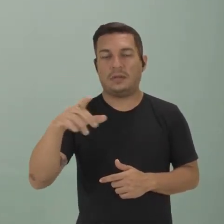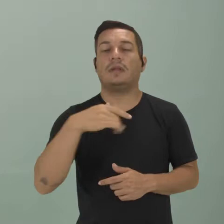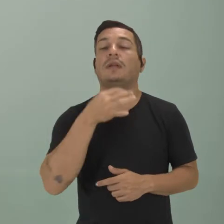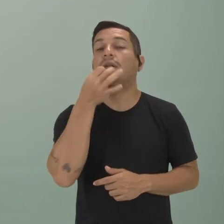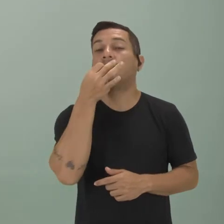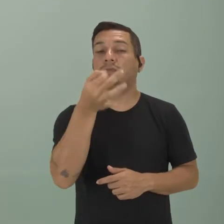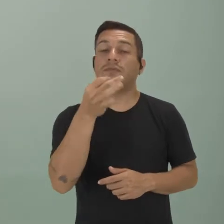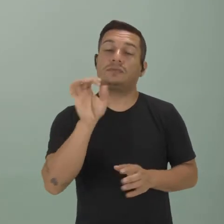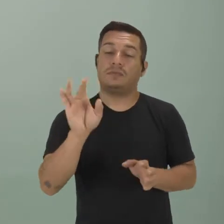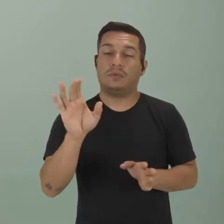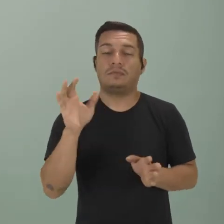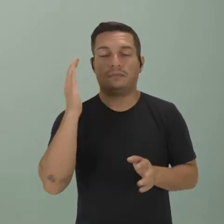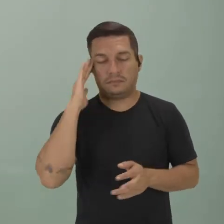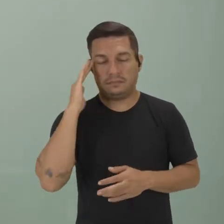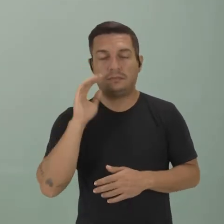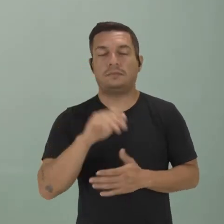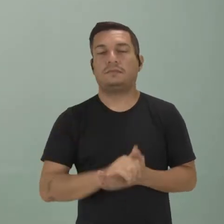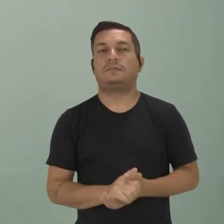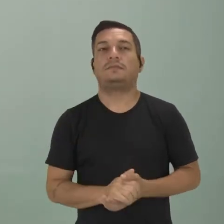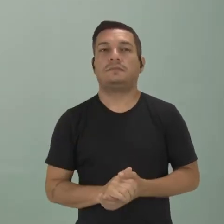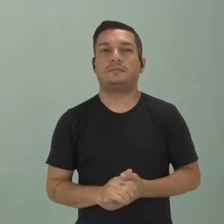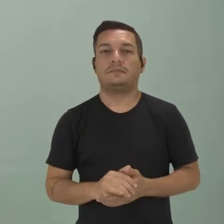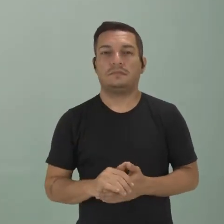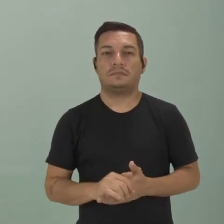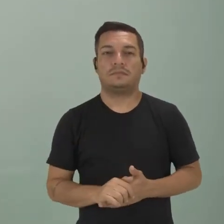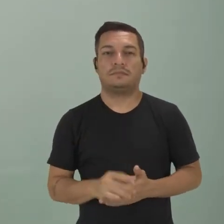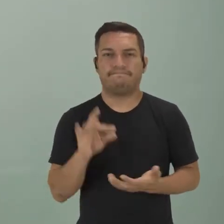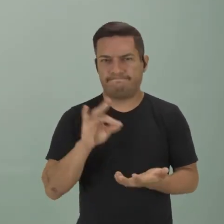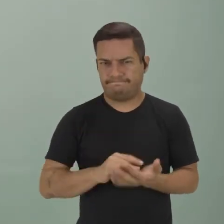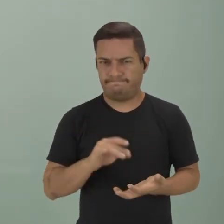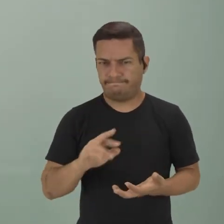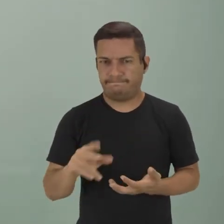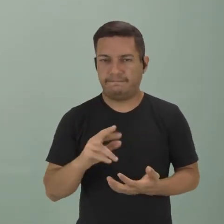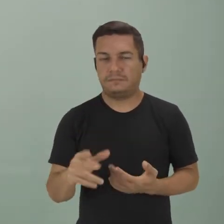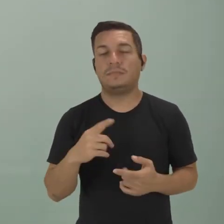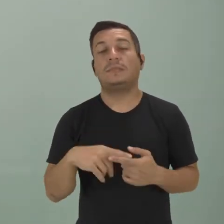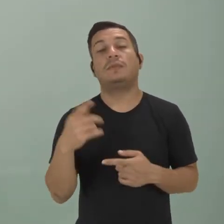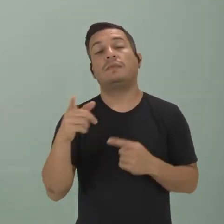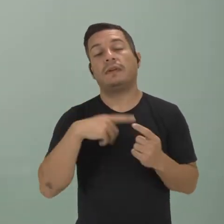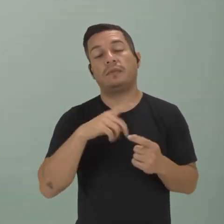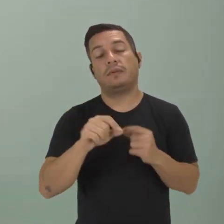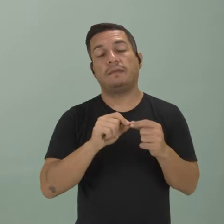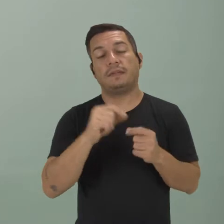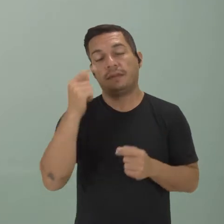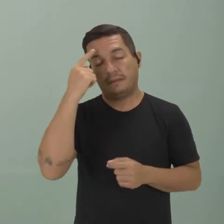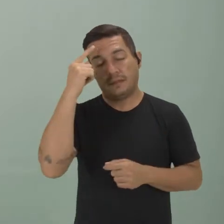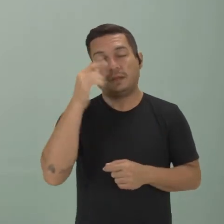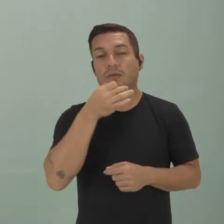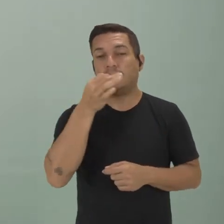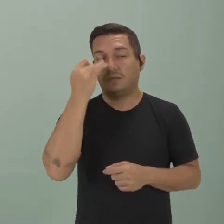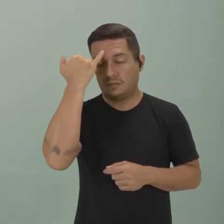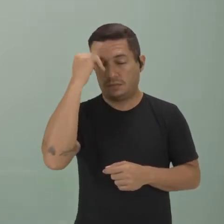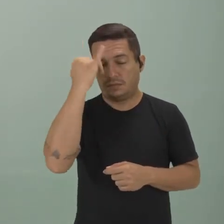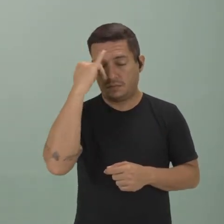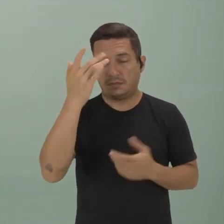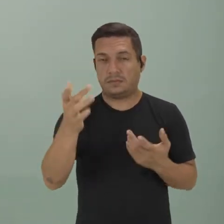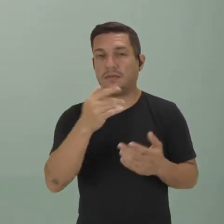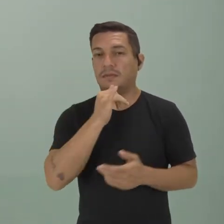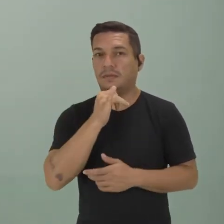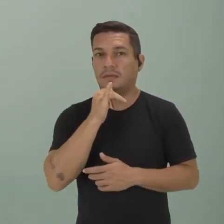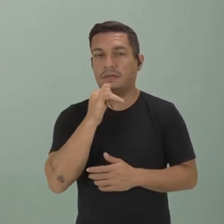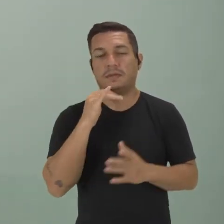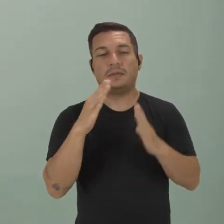apenas sugestões, tudo bem? Nada muito concreto. Então você vai levantar hipóteses. Por